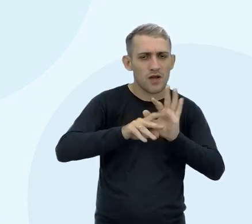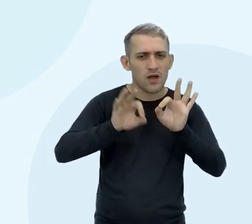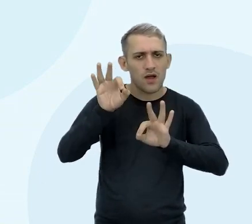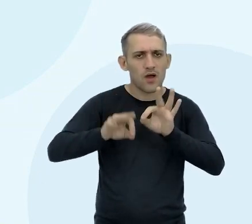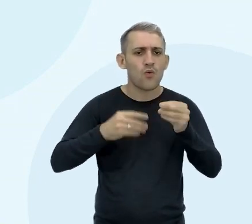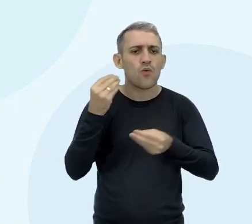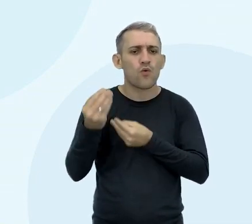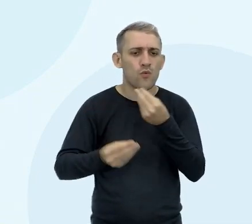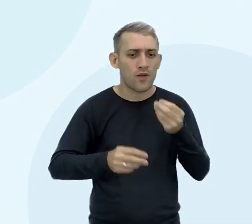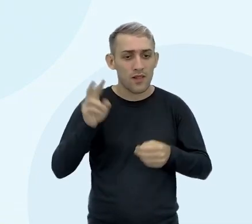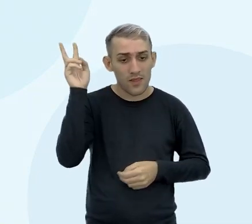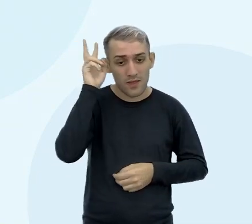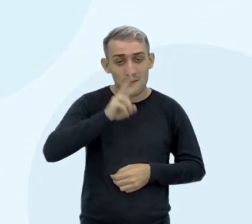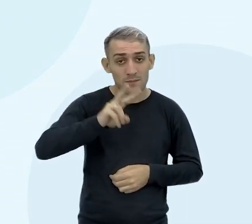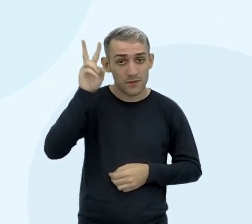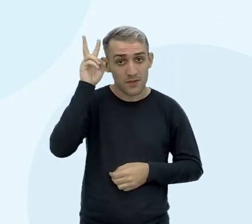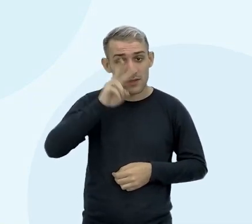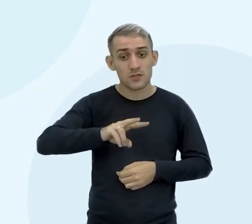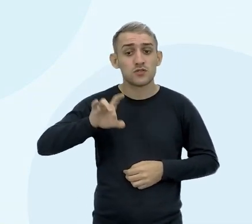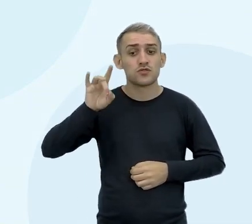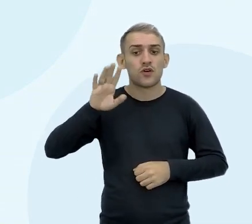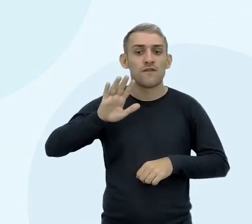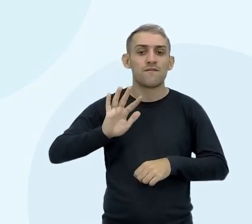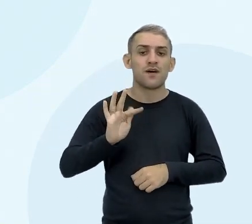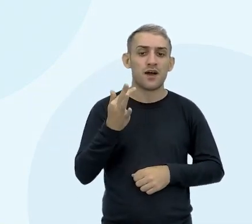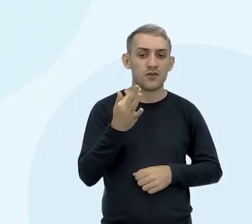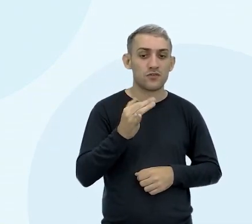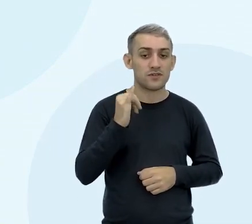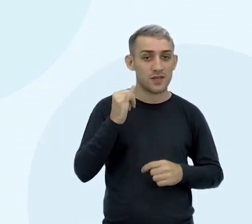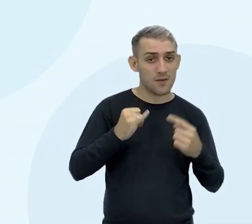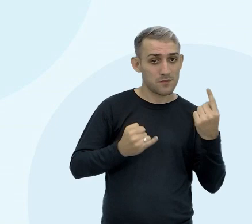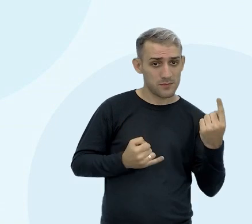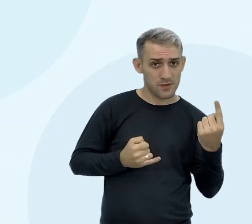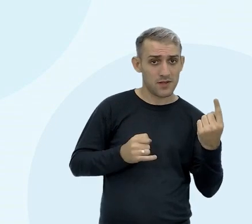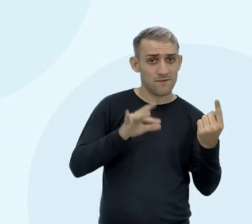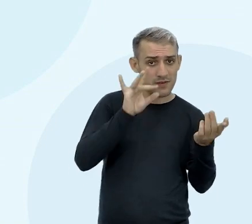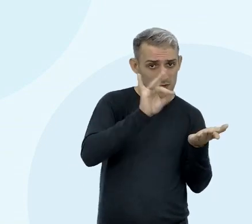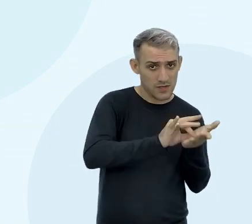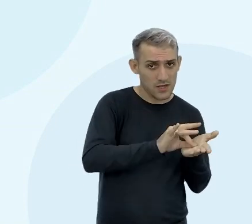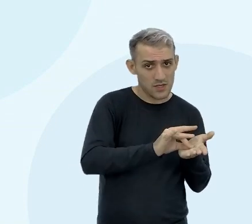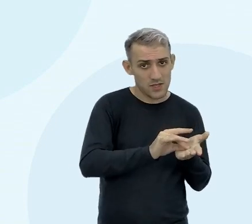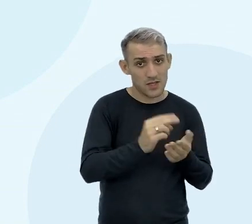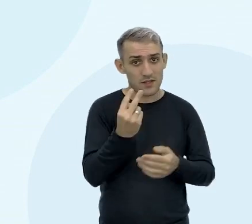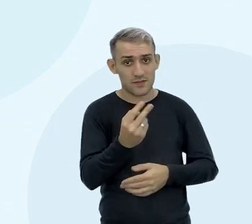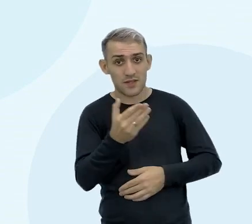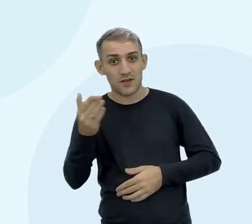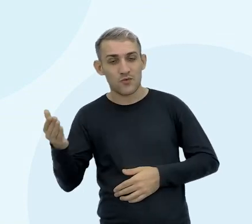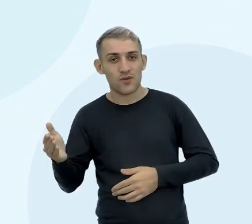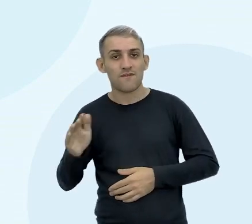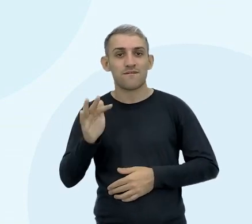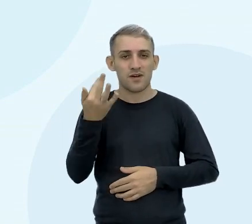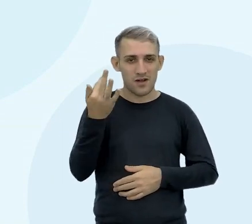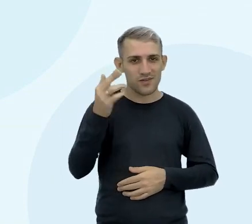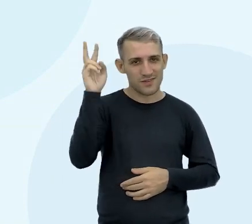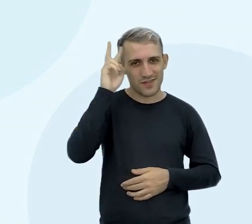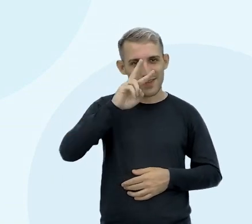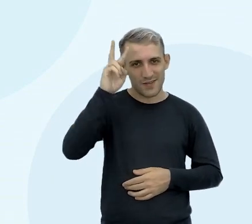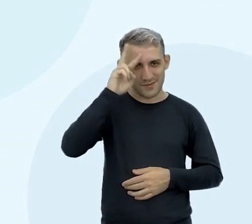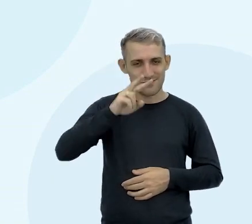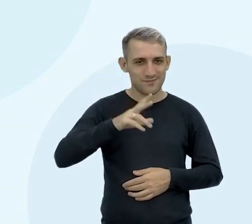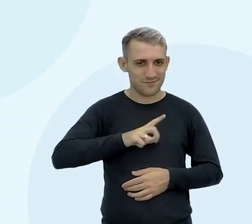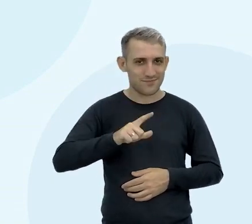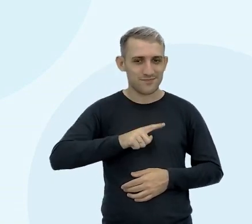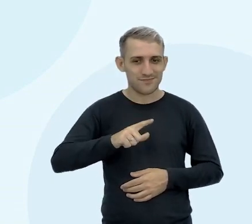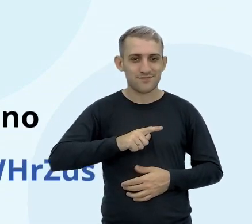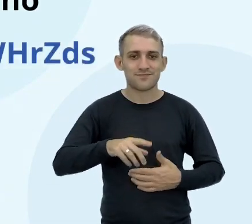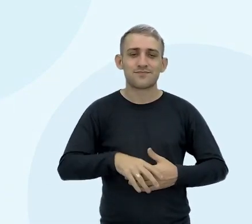Lembrando que no se então, somente será falsa se a primeira parte for verdadeira e a segunda falsa, que lembra lá uma atriz, né?